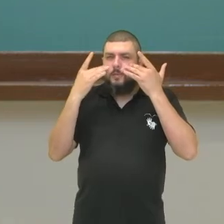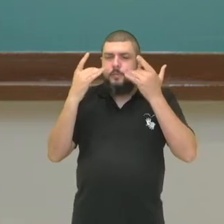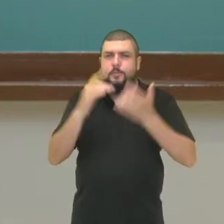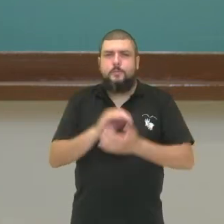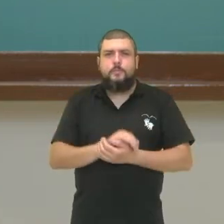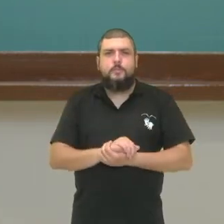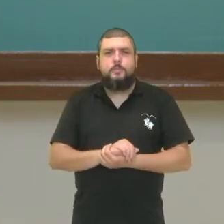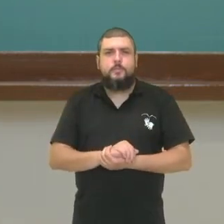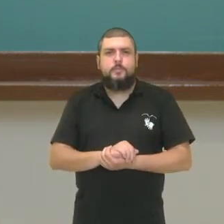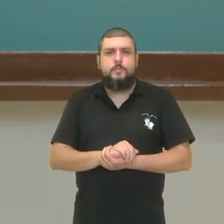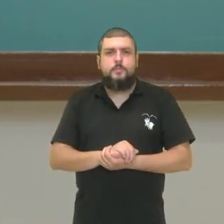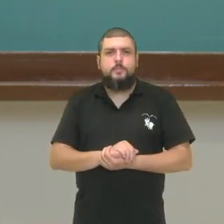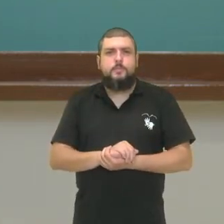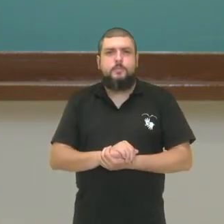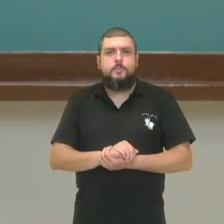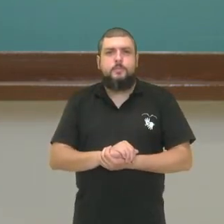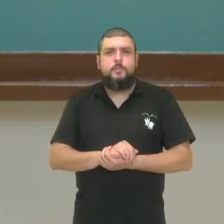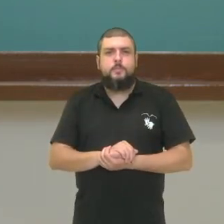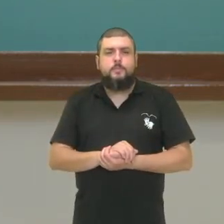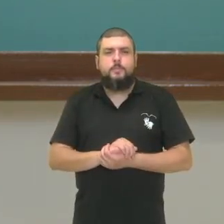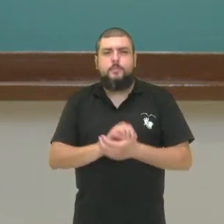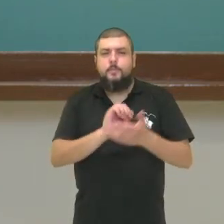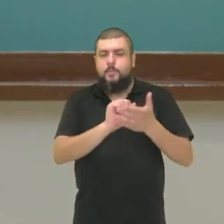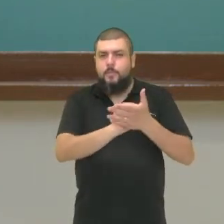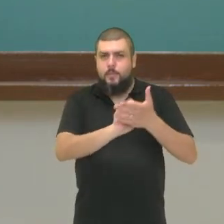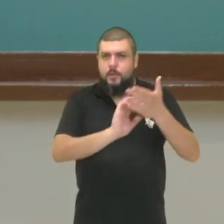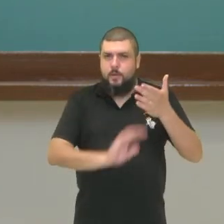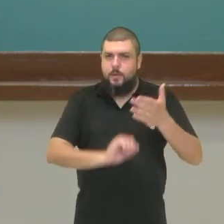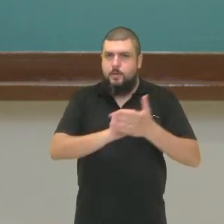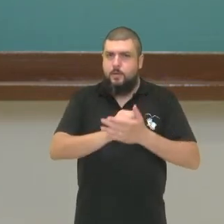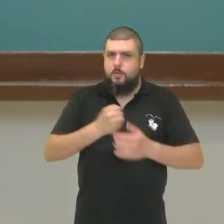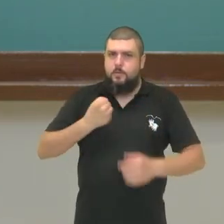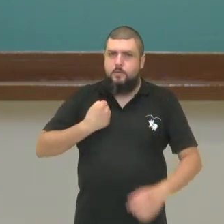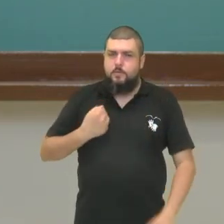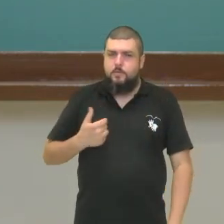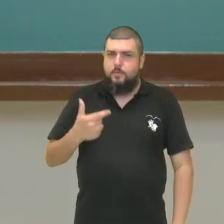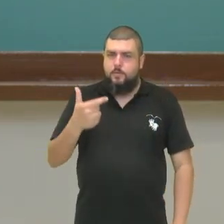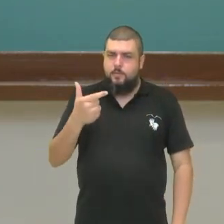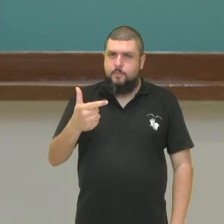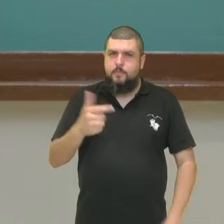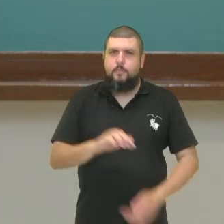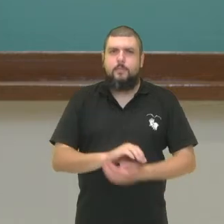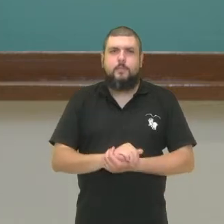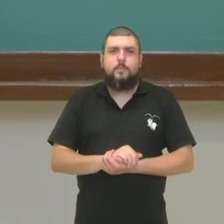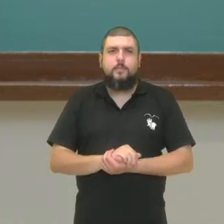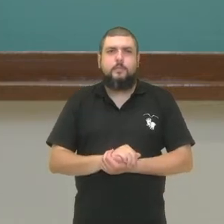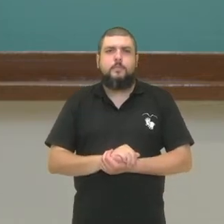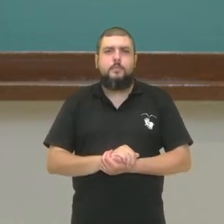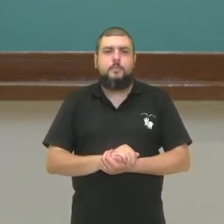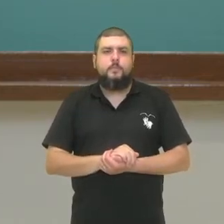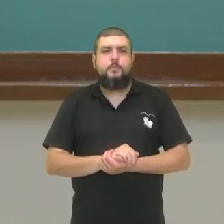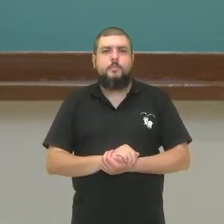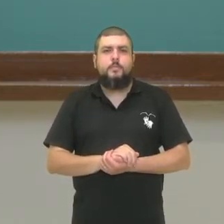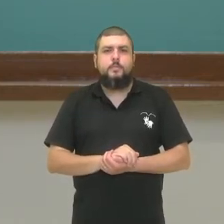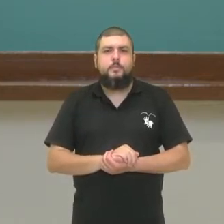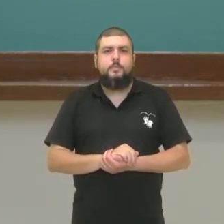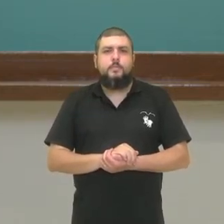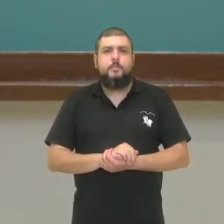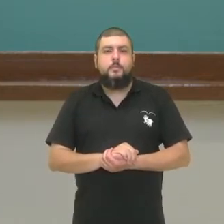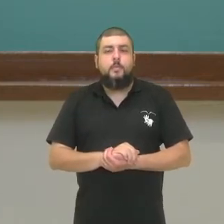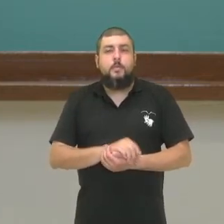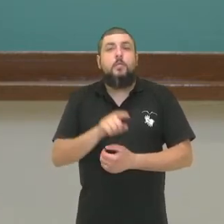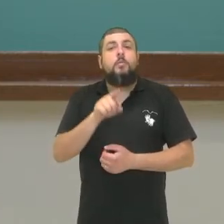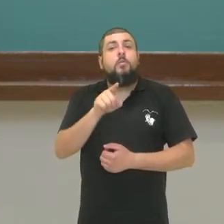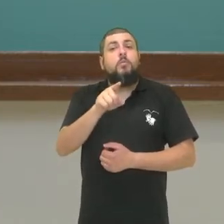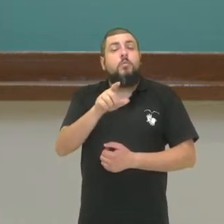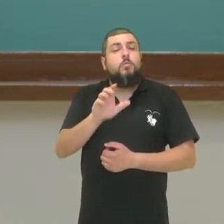Vamos lá então para a atividade número 2, vamos praticar mais um pouquinho. Agora que você aprendeu